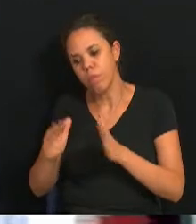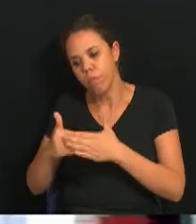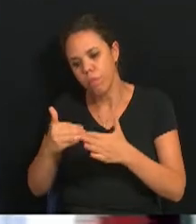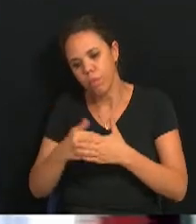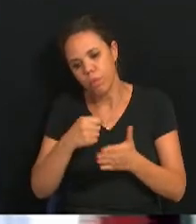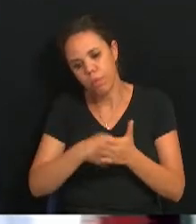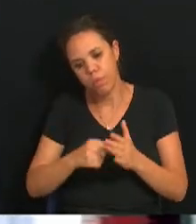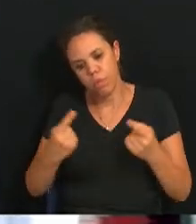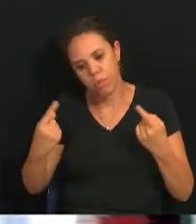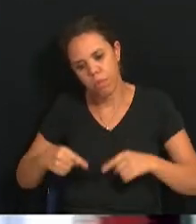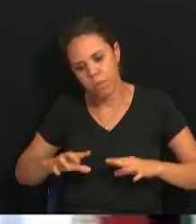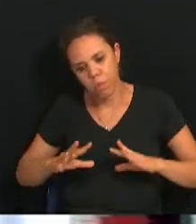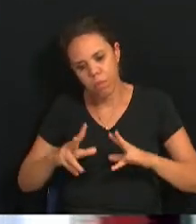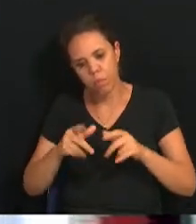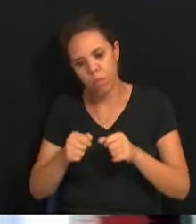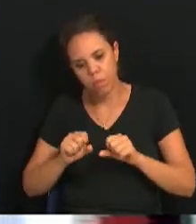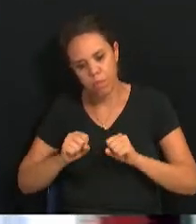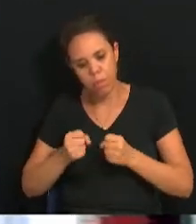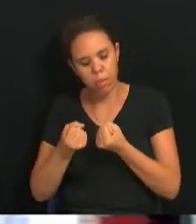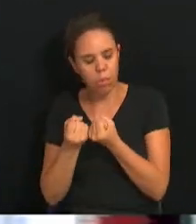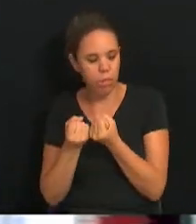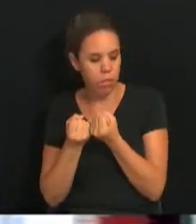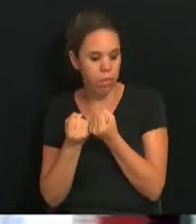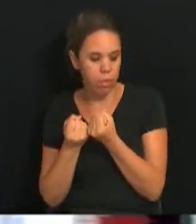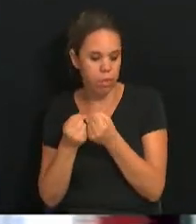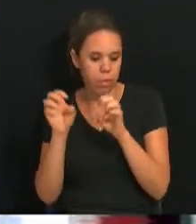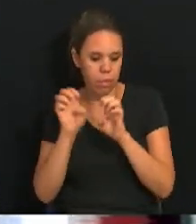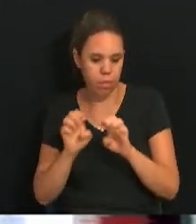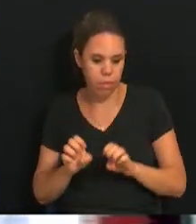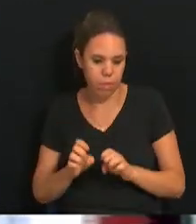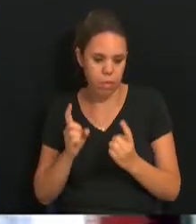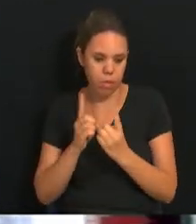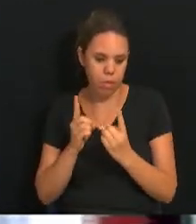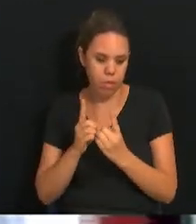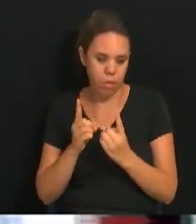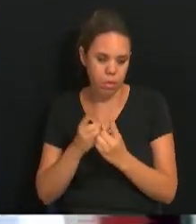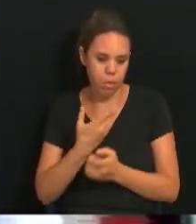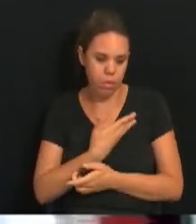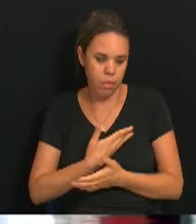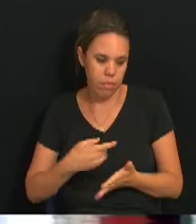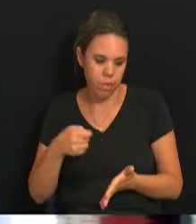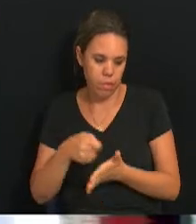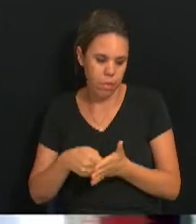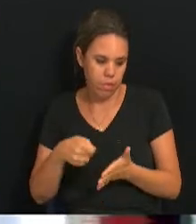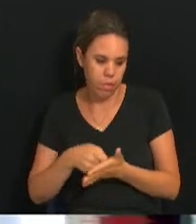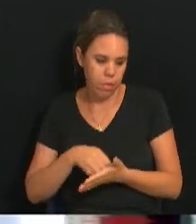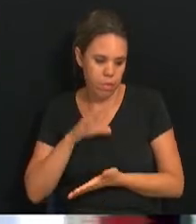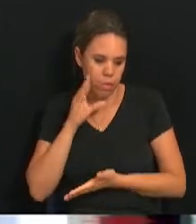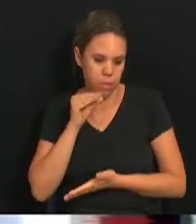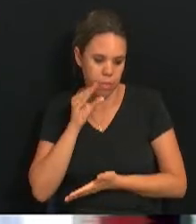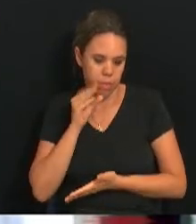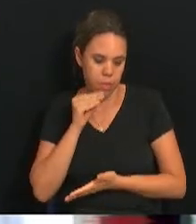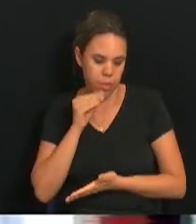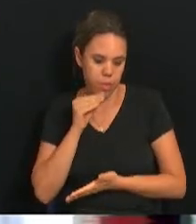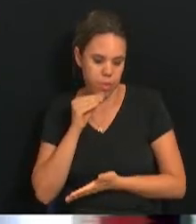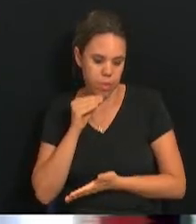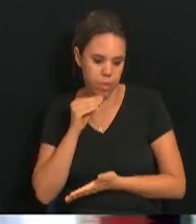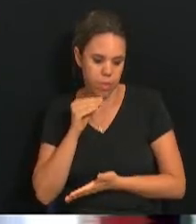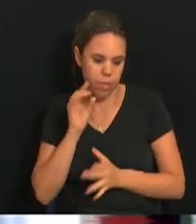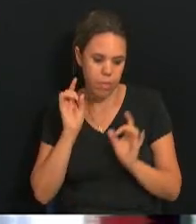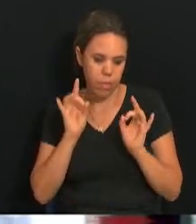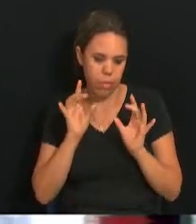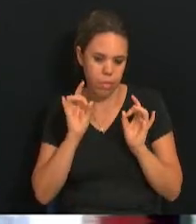contra todos, em defesa da estruturação dos serviços públicos, da luta dos servidores públicos, em especial no